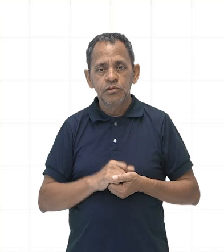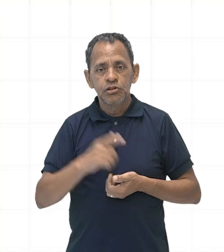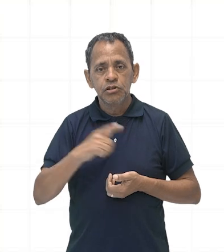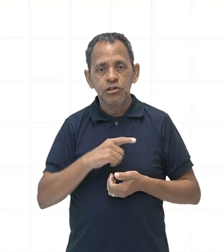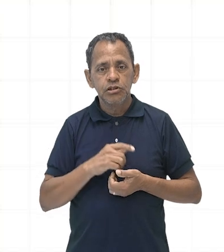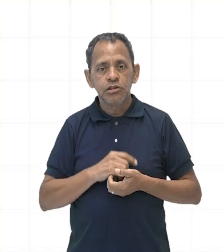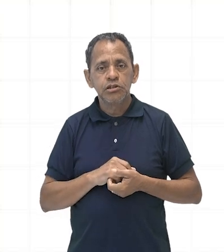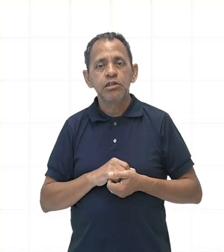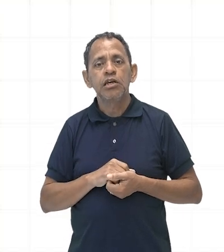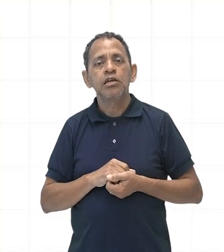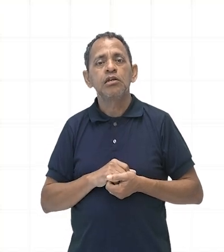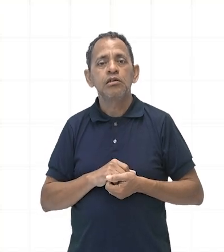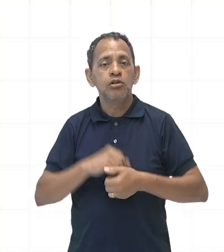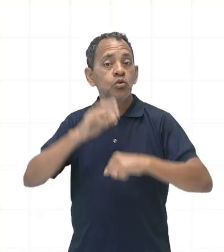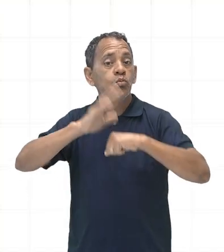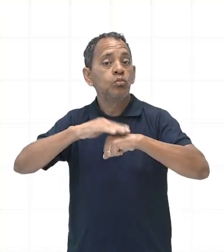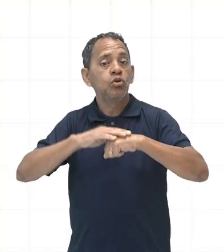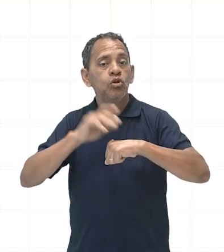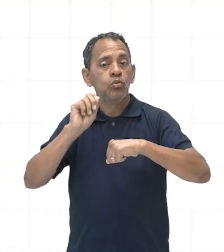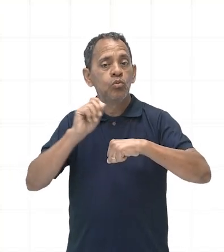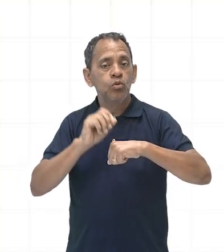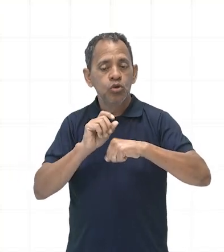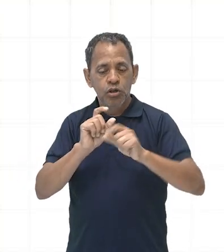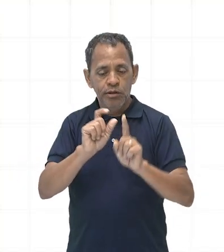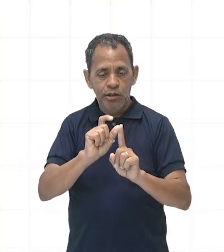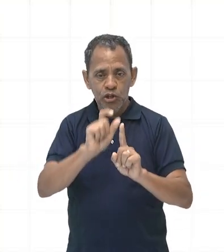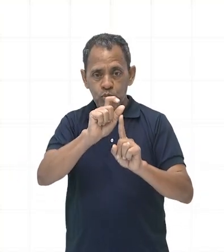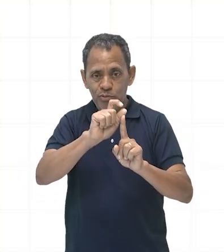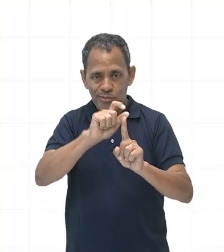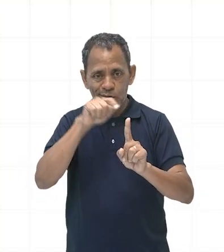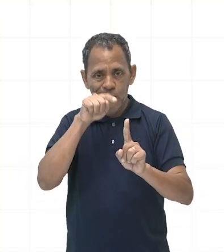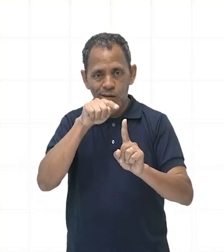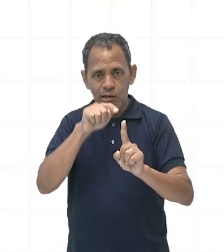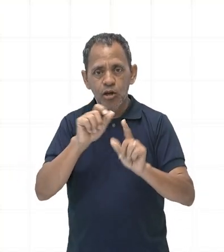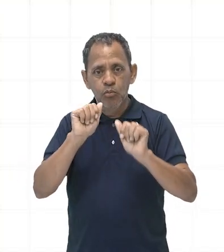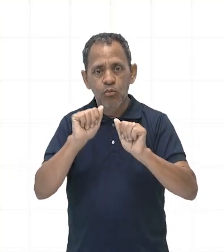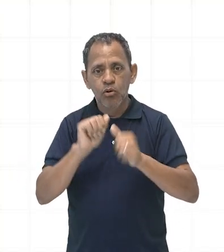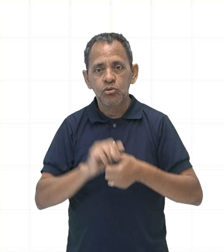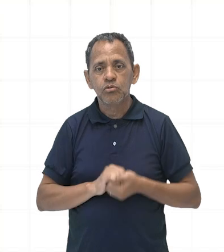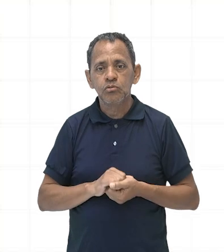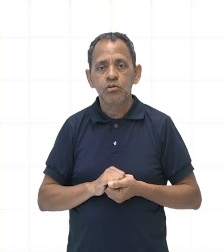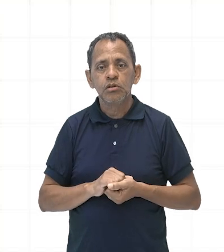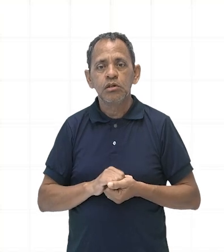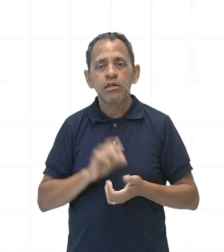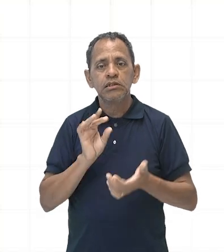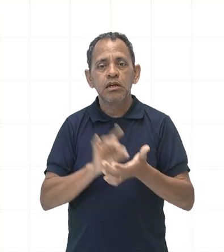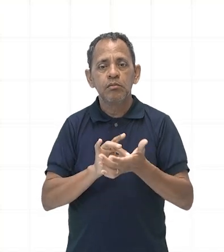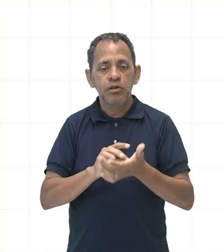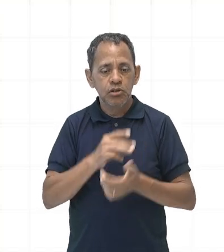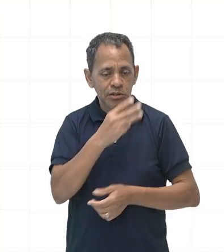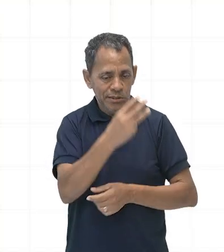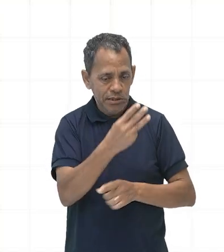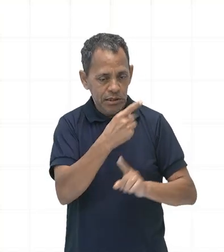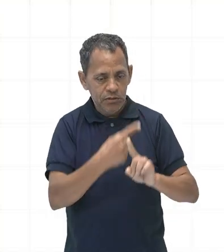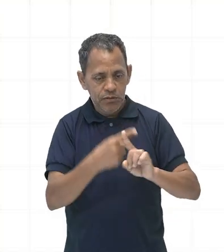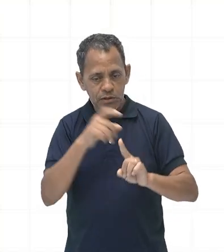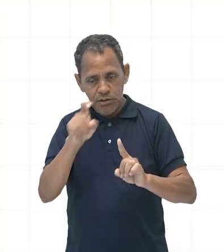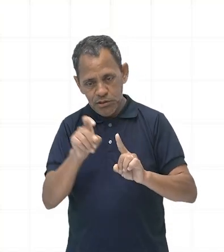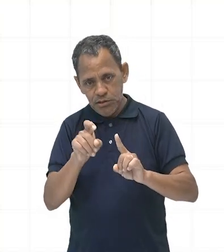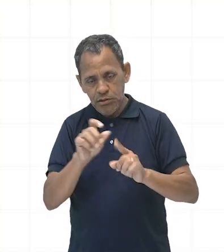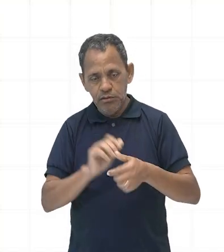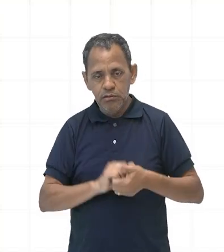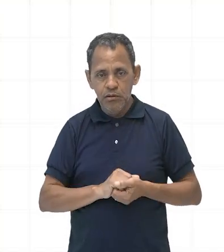mesmo expoente, ó, eu posso escrever isso como sendo exatamente 3 vezes